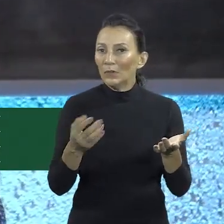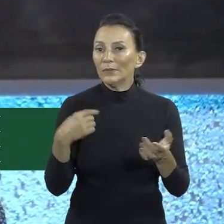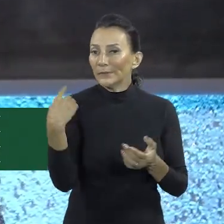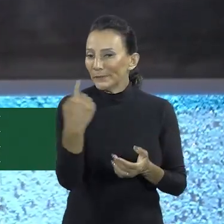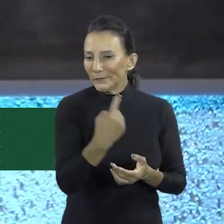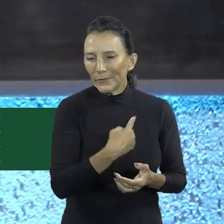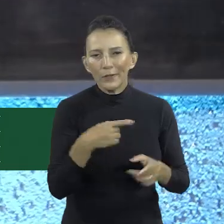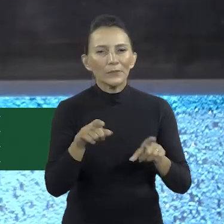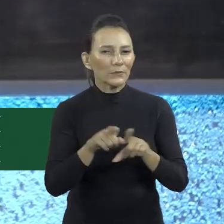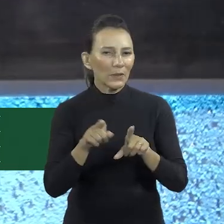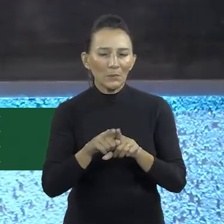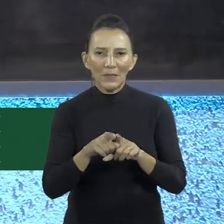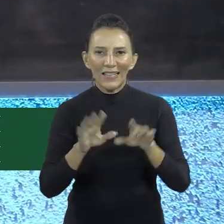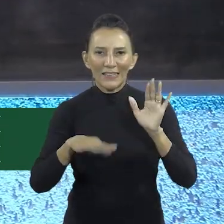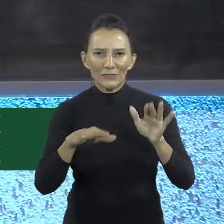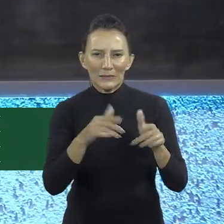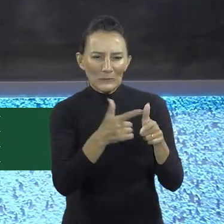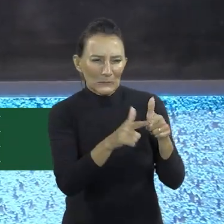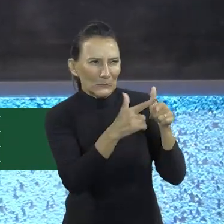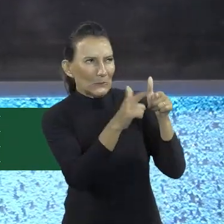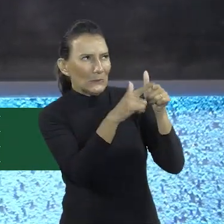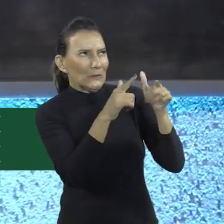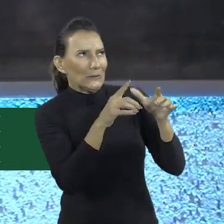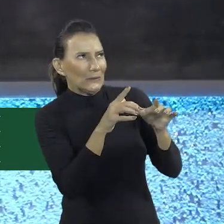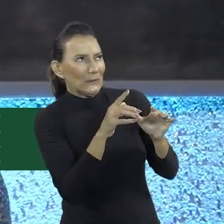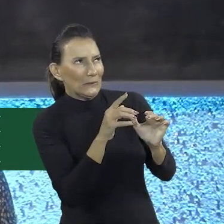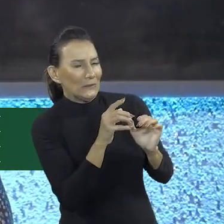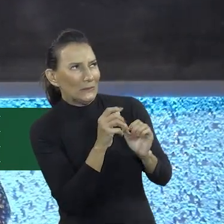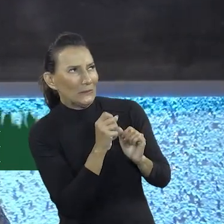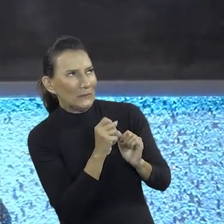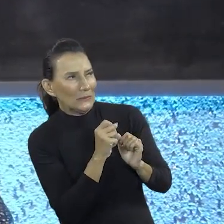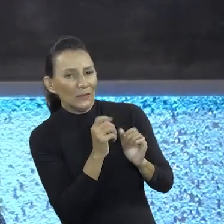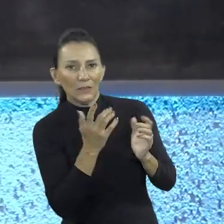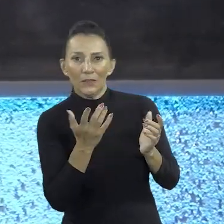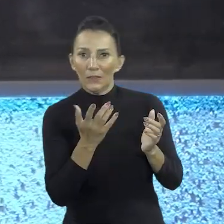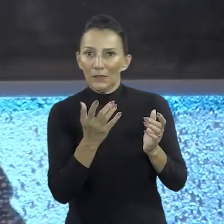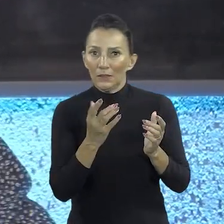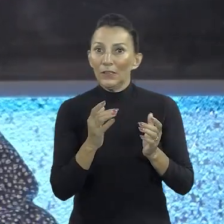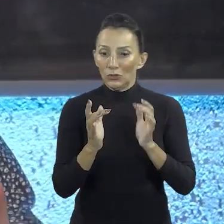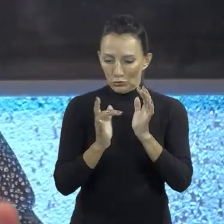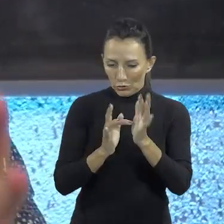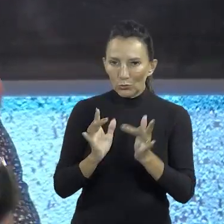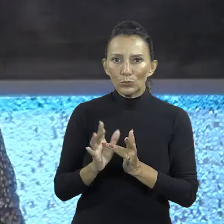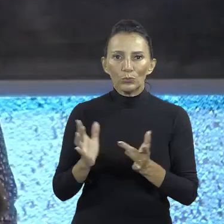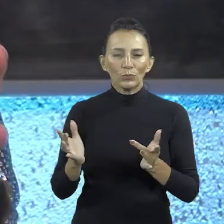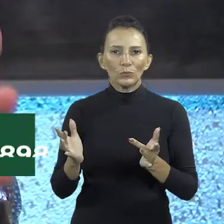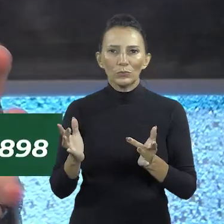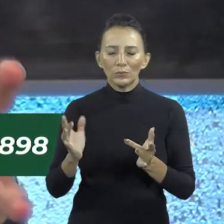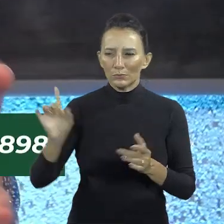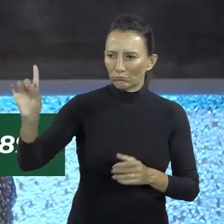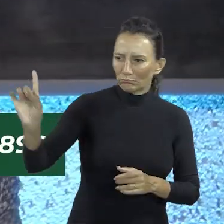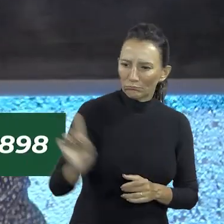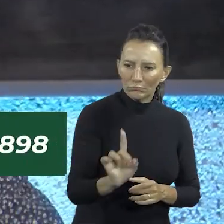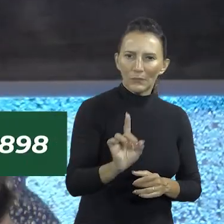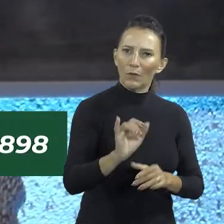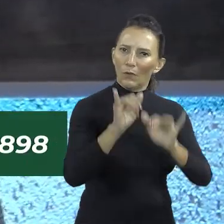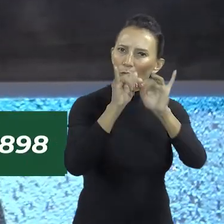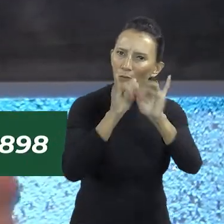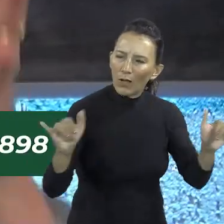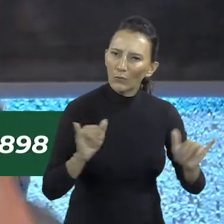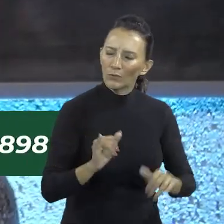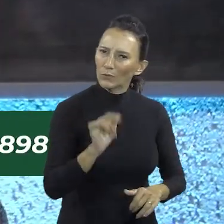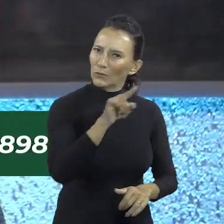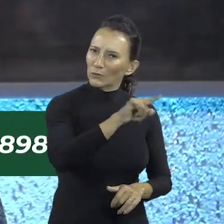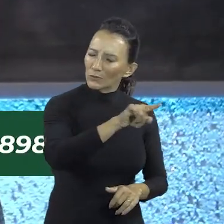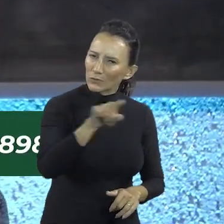lutas, e nos encolhemos. Então o Senhor Jesus lhes apareceu e disse-lhes, vocês têm